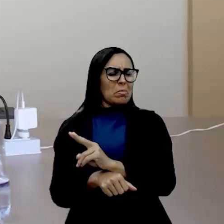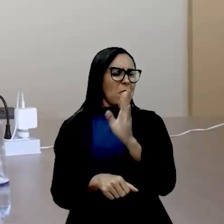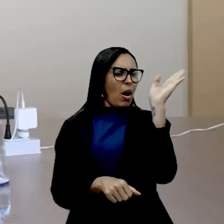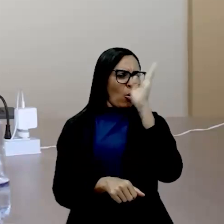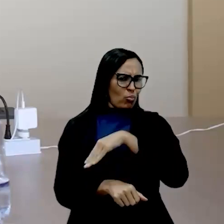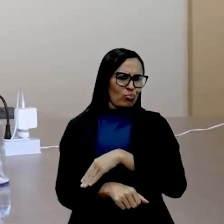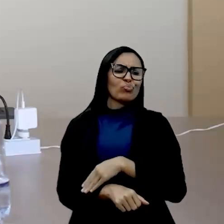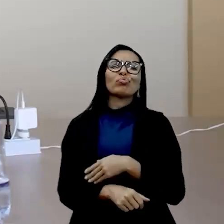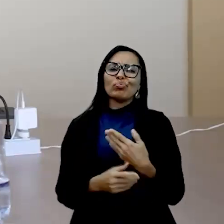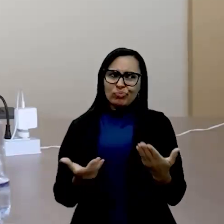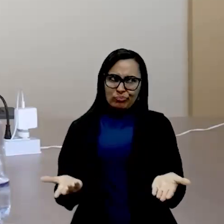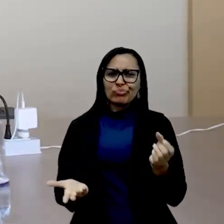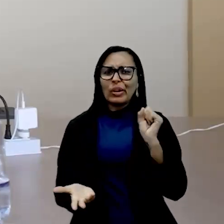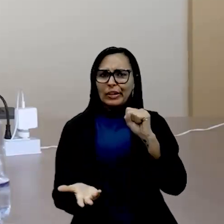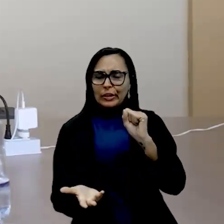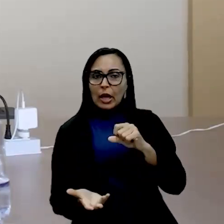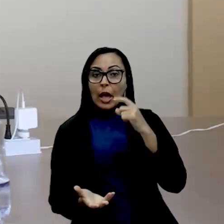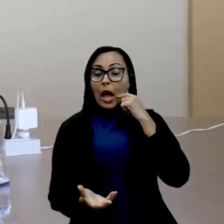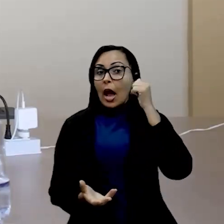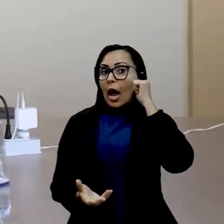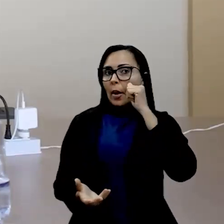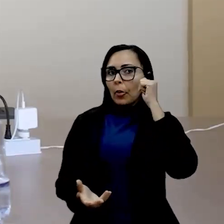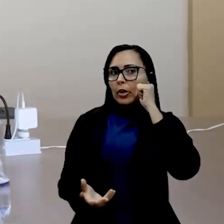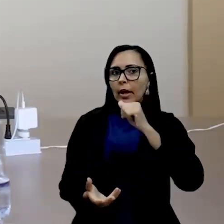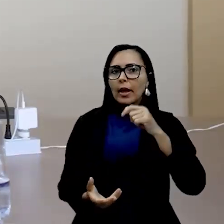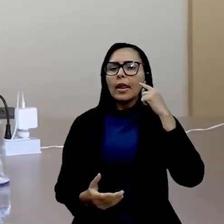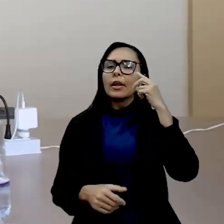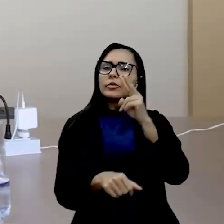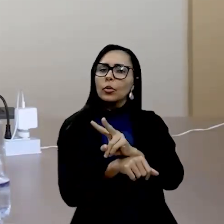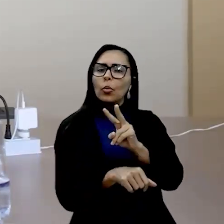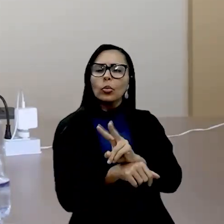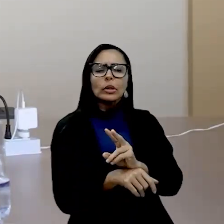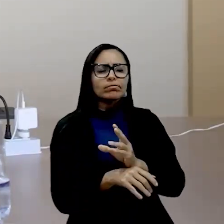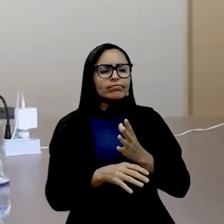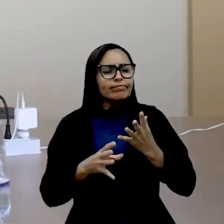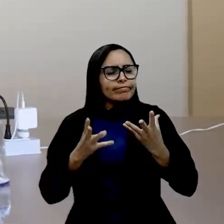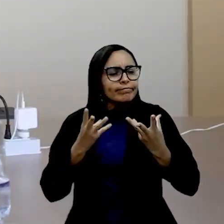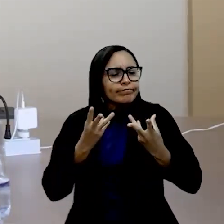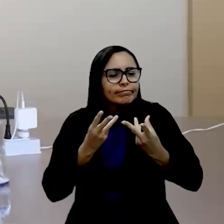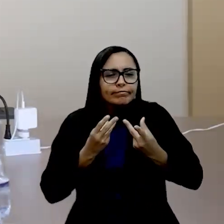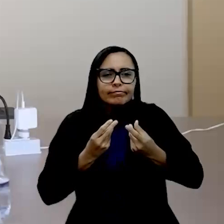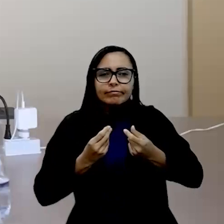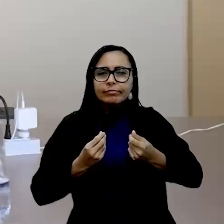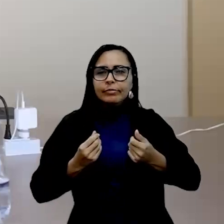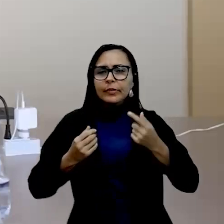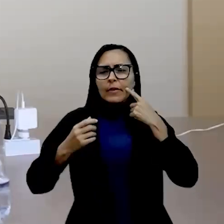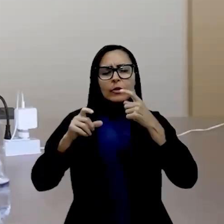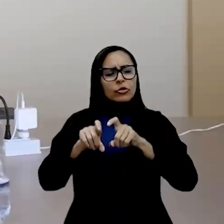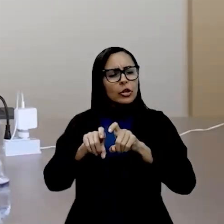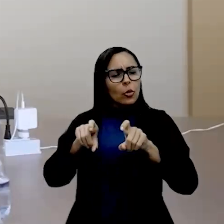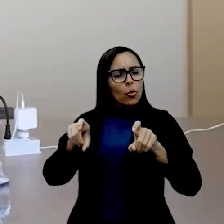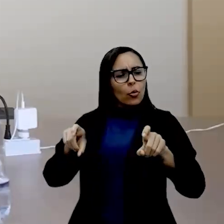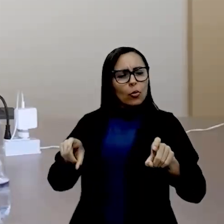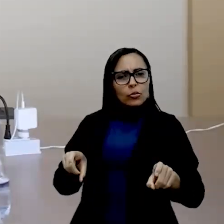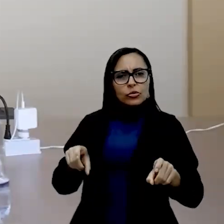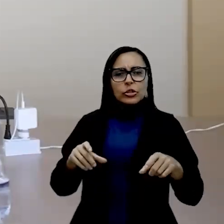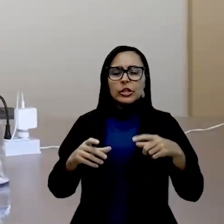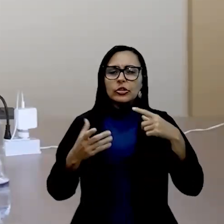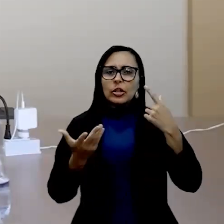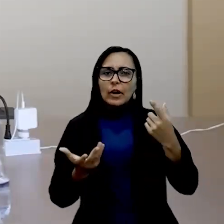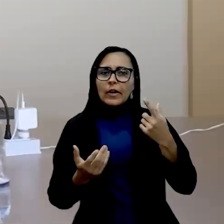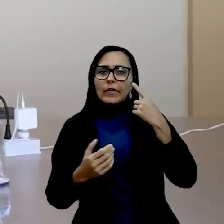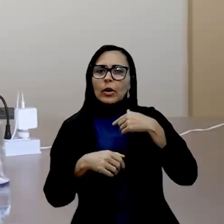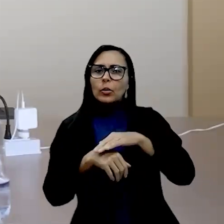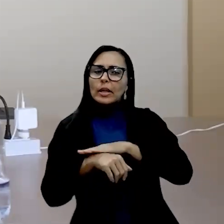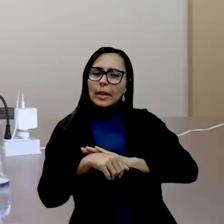Muito mal, né? Enquanto a mulher ela tem o hábito de ir ao médico, ela vai regularmente ao seu ginecologista, ao seu mastologista, ela vai faz suas taxinhas, né?